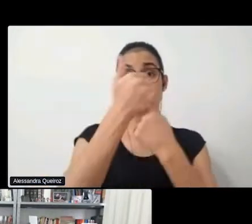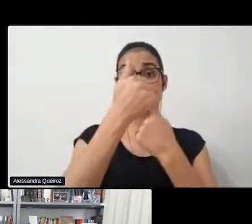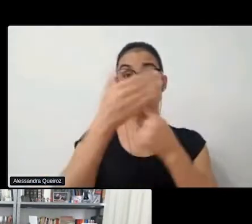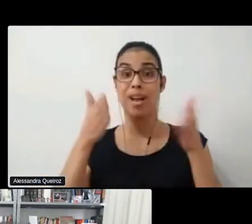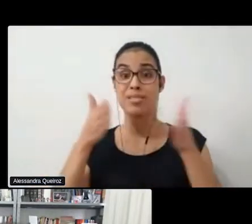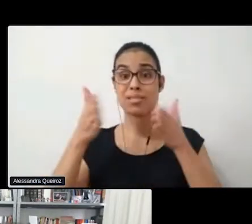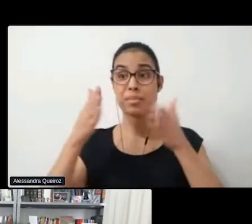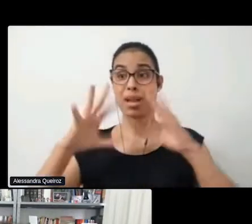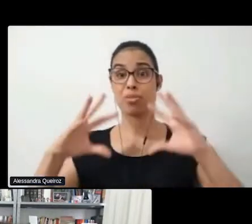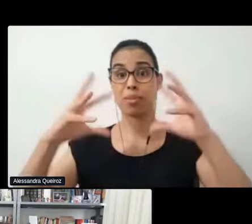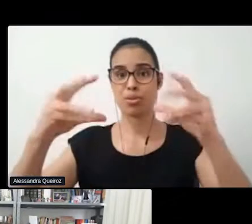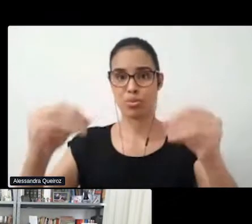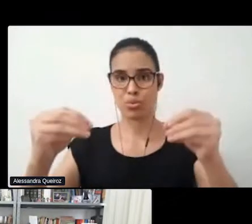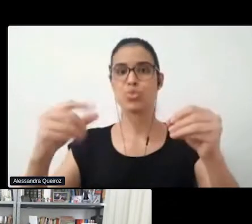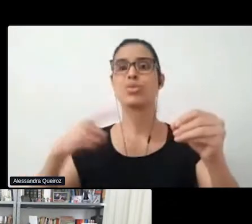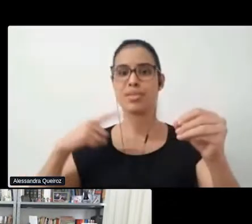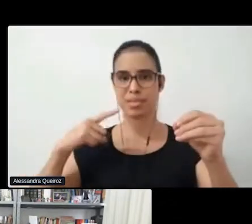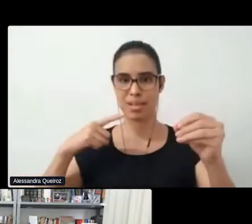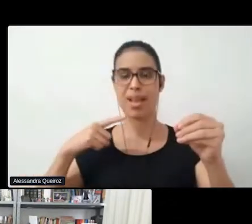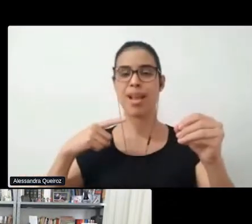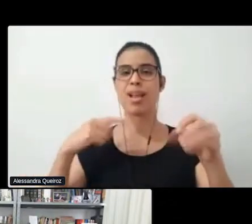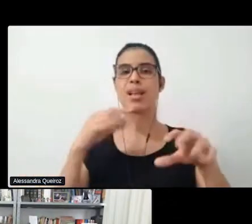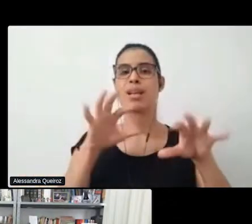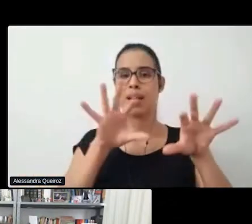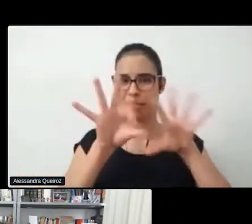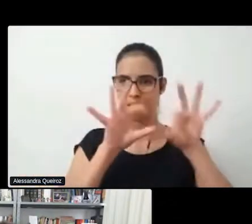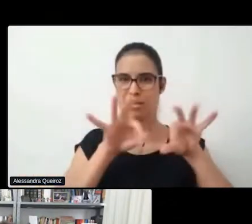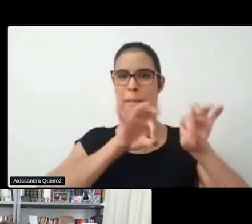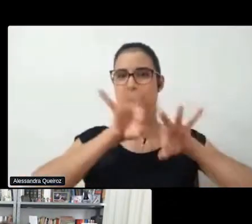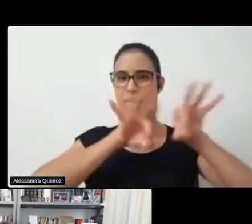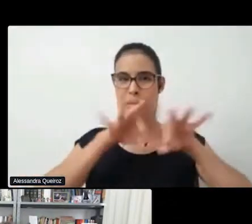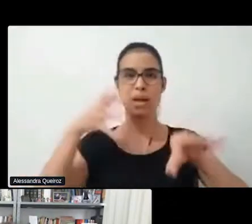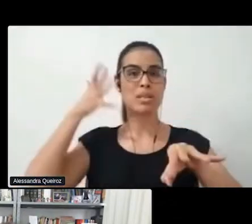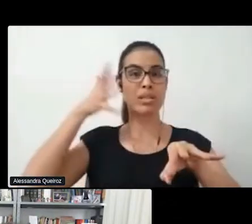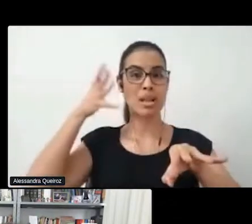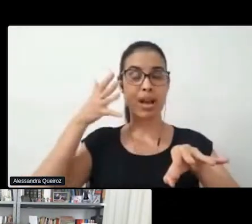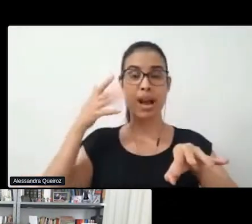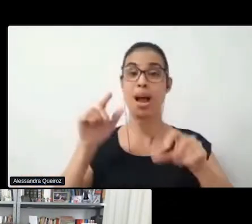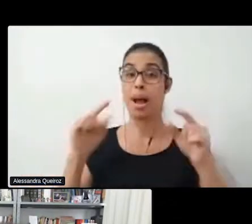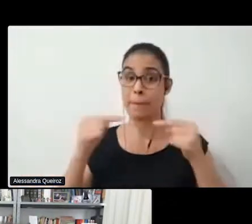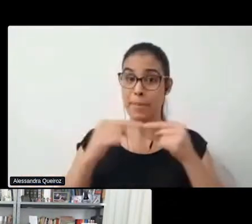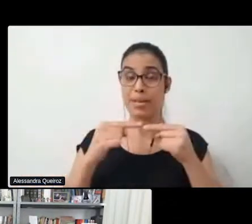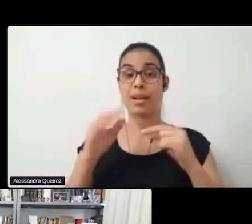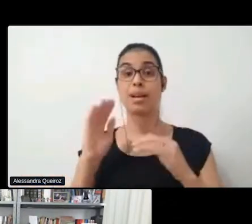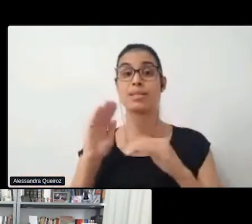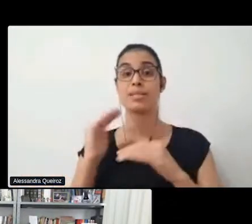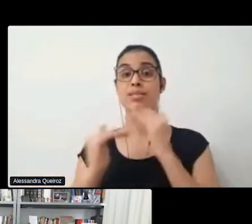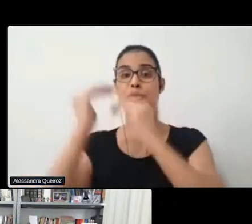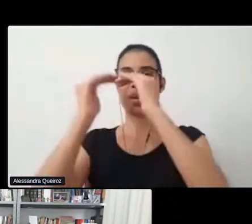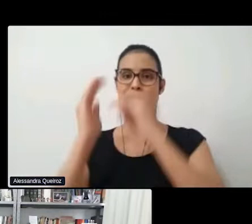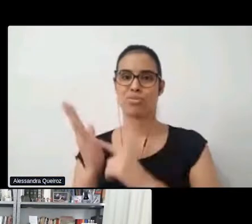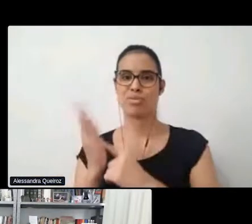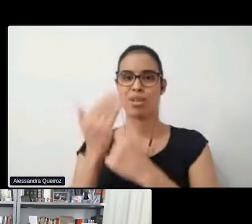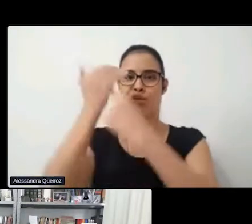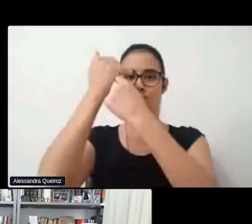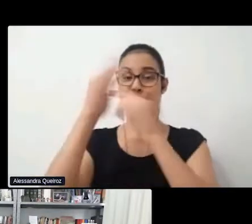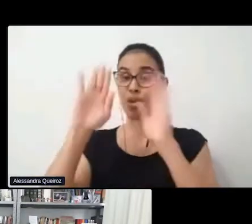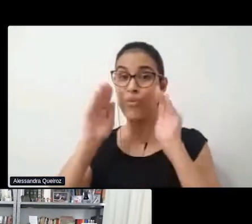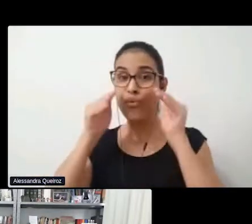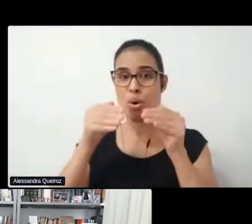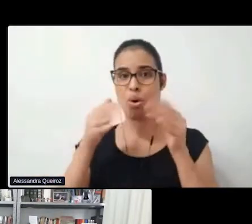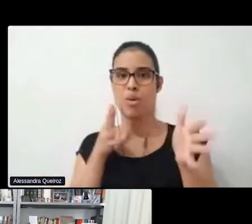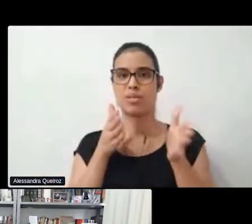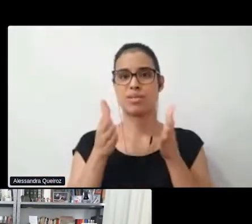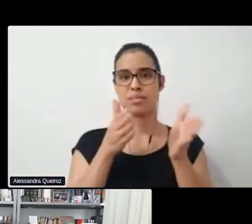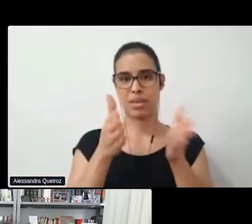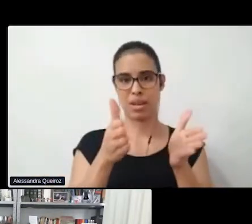workshops que eles dão, então eu auxilio eles nos workshops de desenvolvimento web. Então, no foco de acessibilidade,